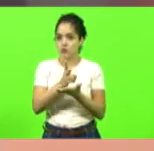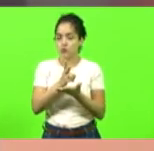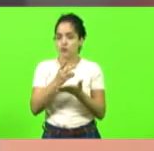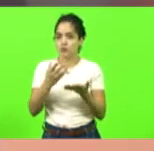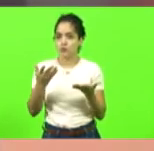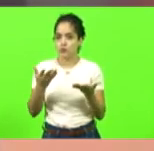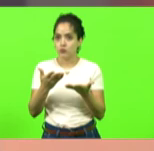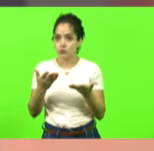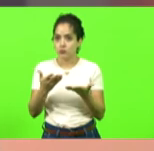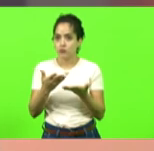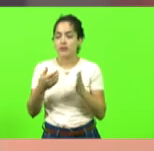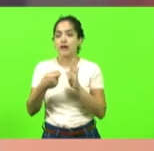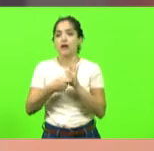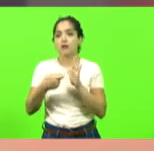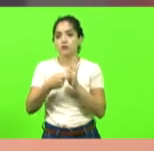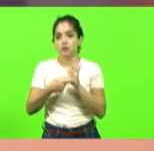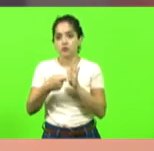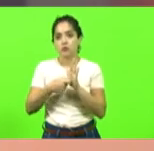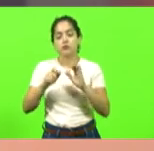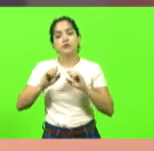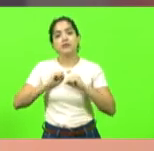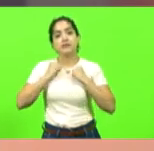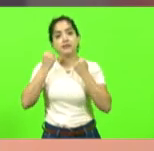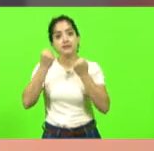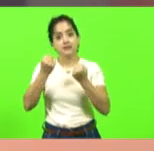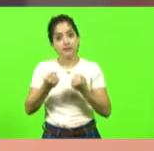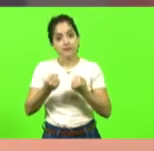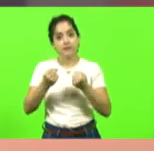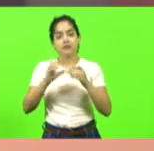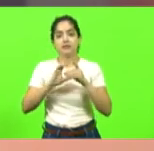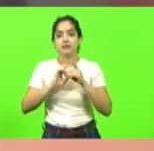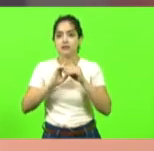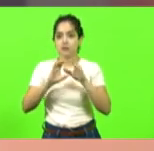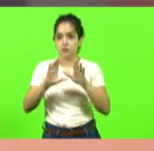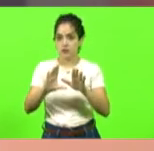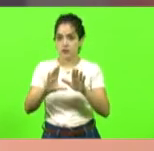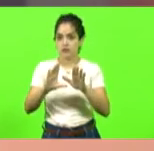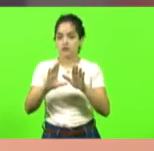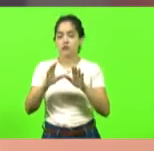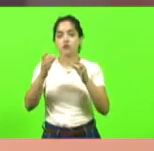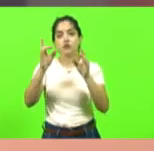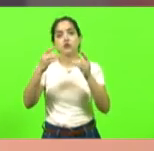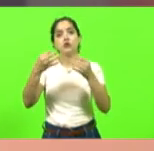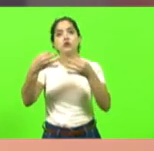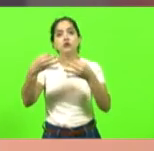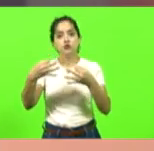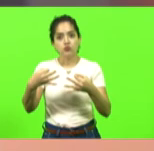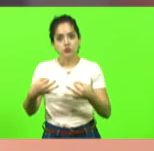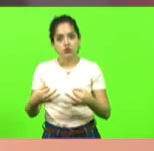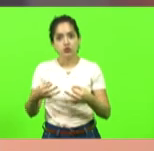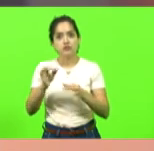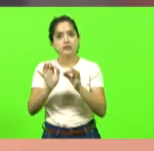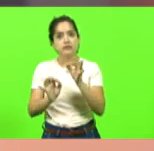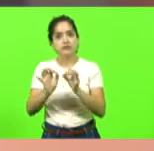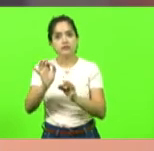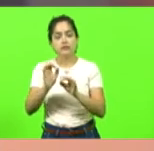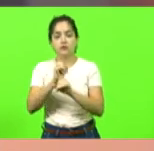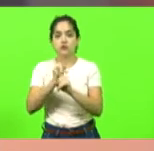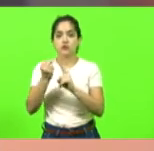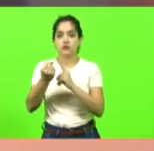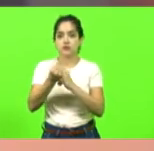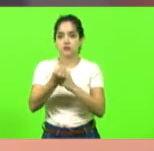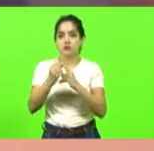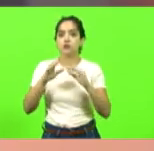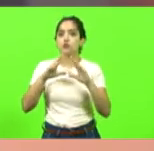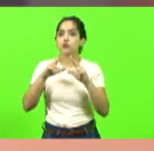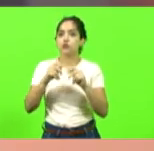a nossa luta em defesa da democracia, da justiça social e de todos e todas que